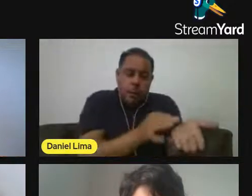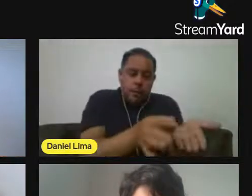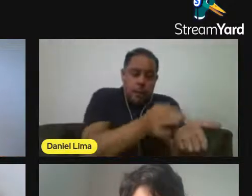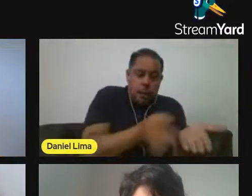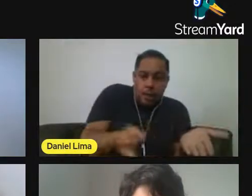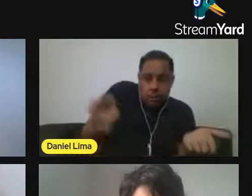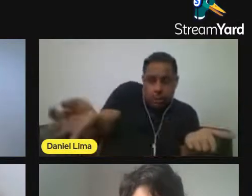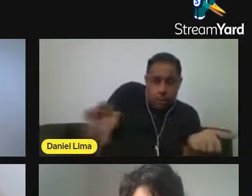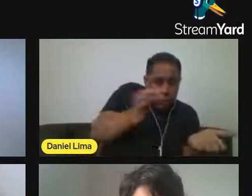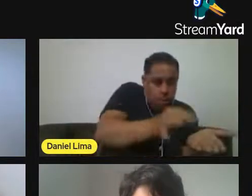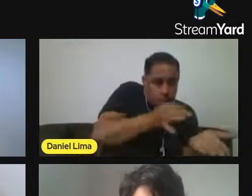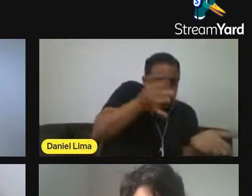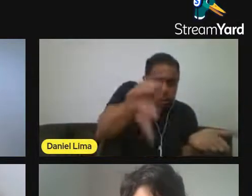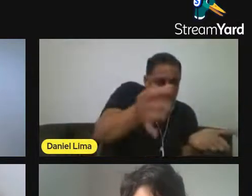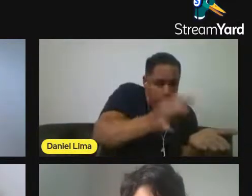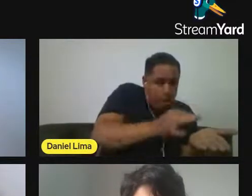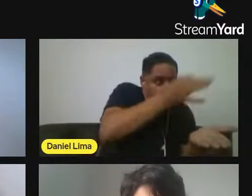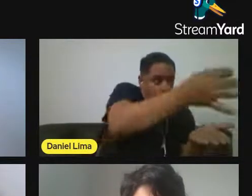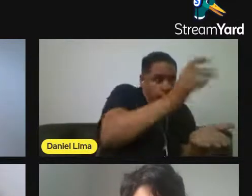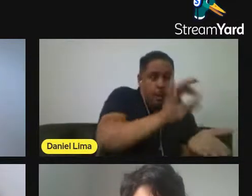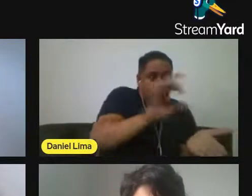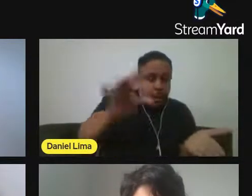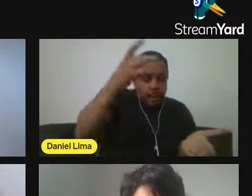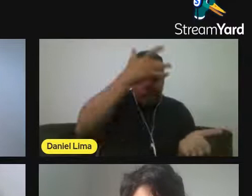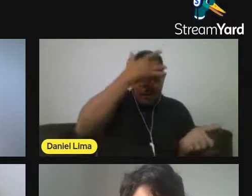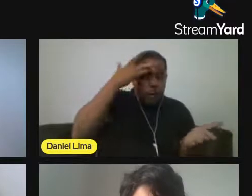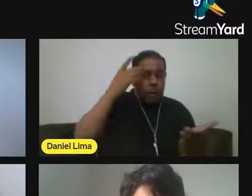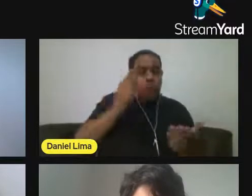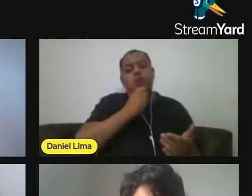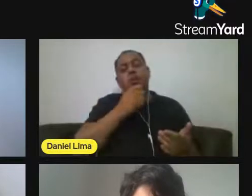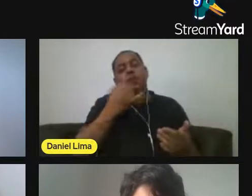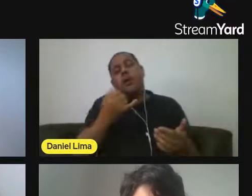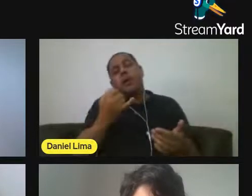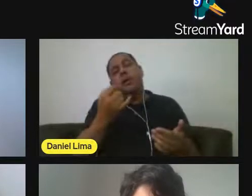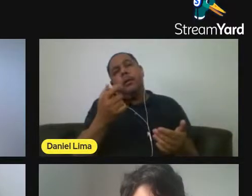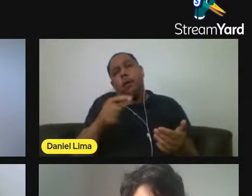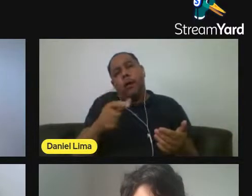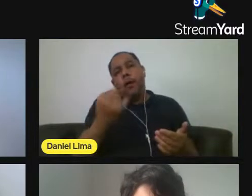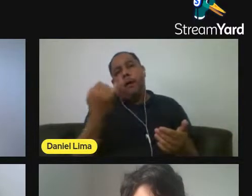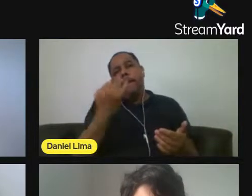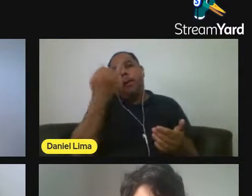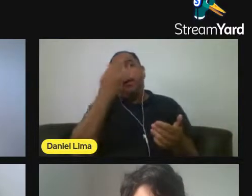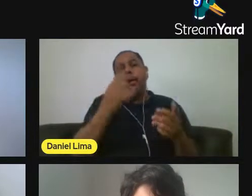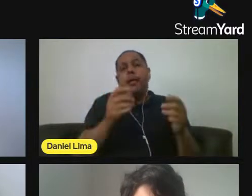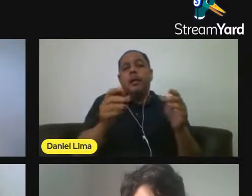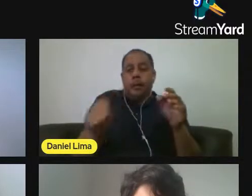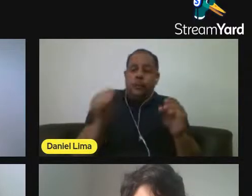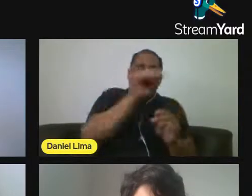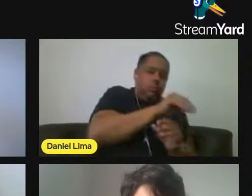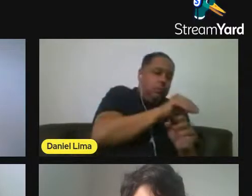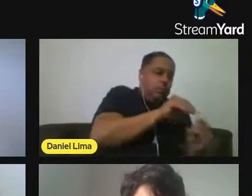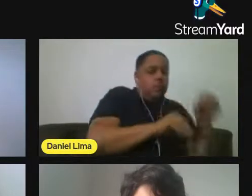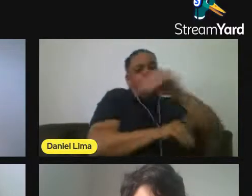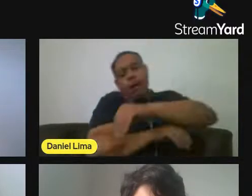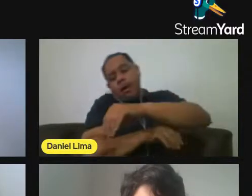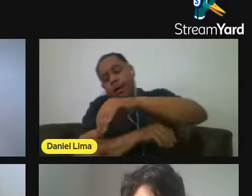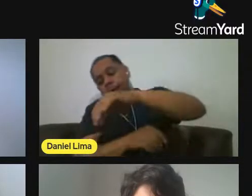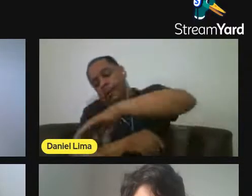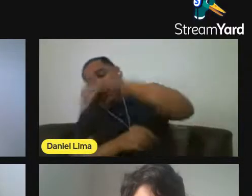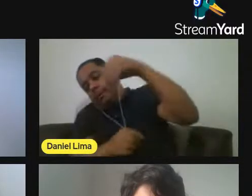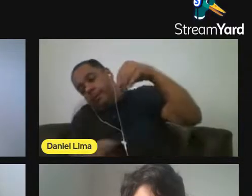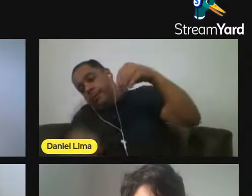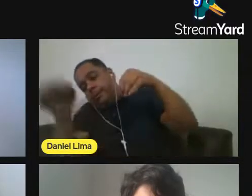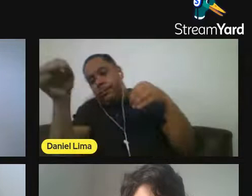importaria a ordem em que você colocasse ou talvez os textos que você retirasse, né? Isso também